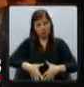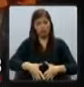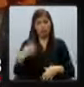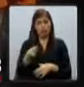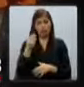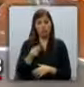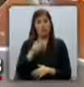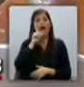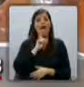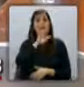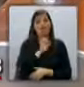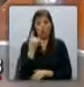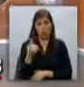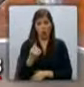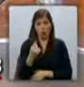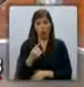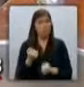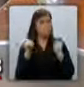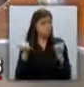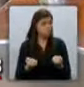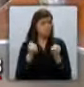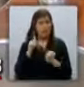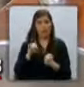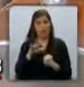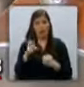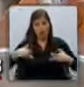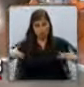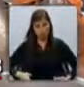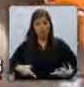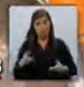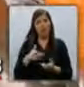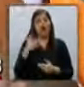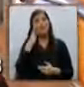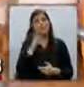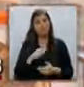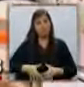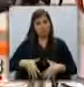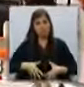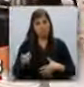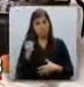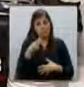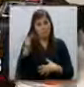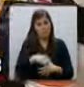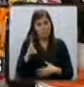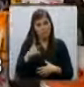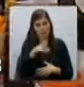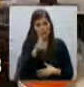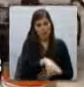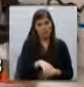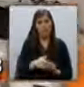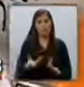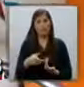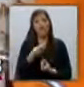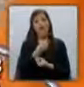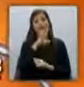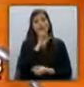uma das filhas e uma polêmica recusa de Liliana em laquear as trompas para evitar mais uma gravidez as crianças nunca mais viram a